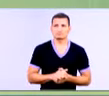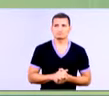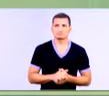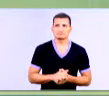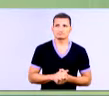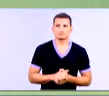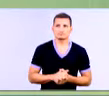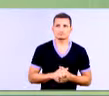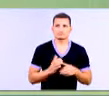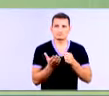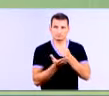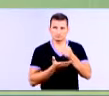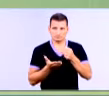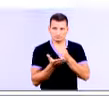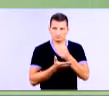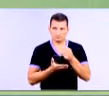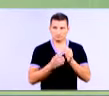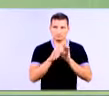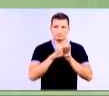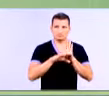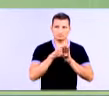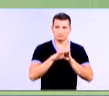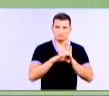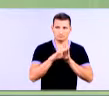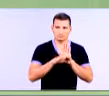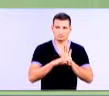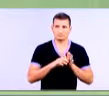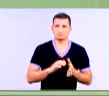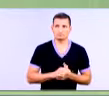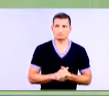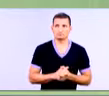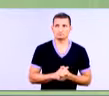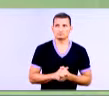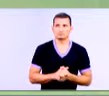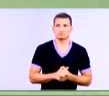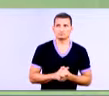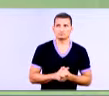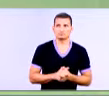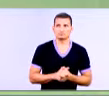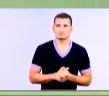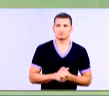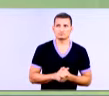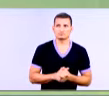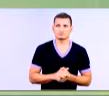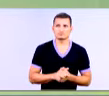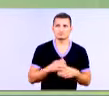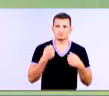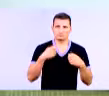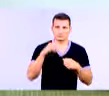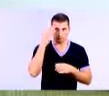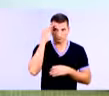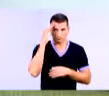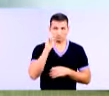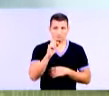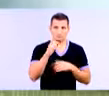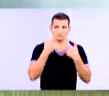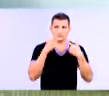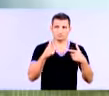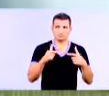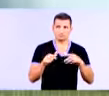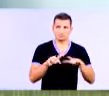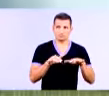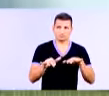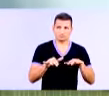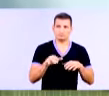Os conceitos básicos, gente, como é que a gente vai trabalhar com os conceitos básicos? Bem, antes de mais nada, a gente precisa saber o que é linguagem de programação e o